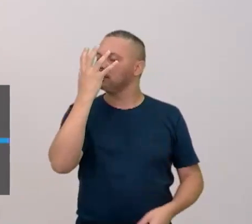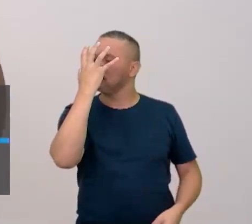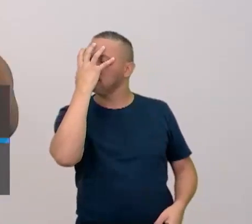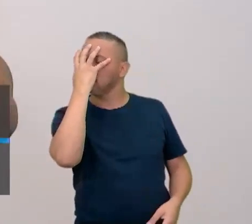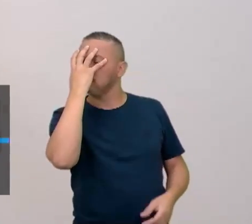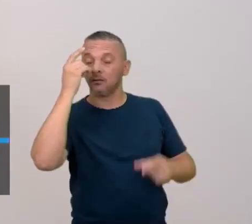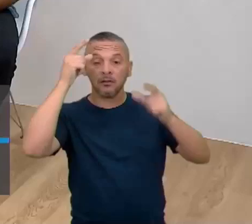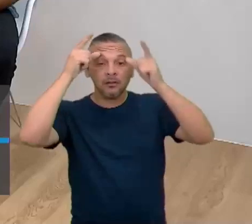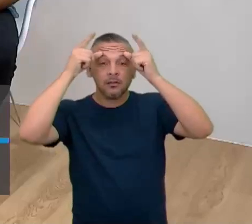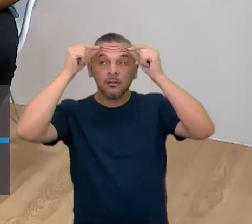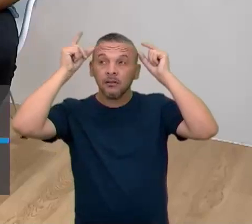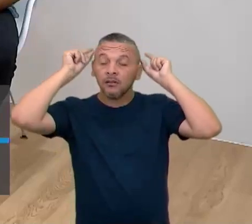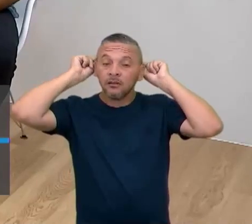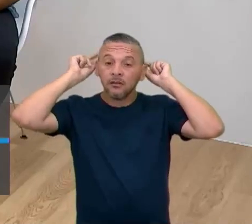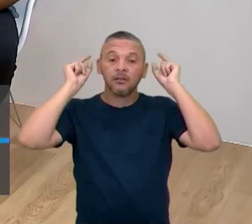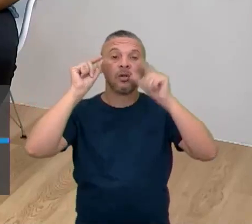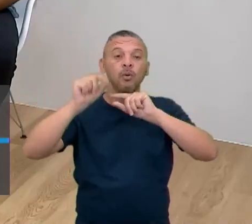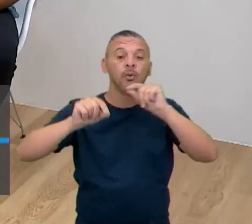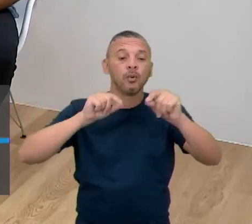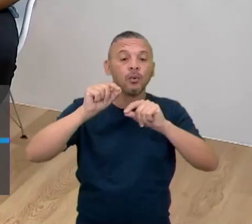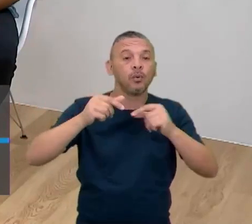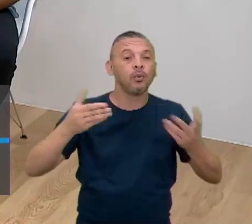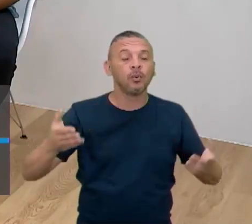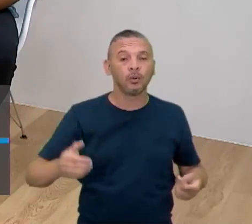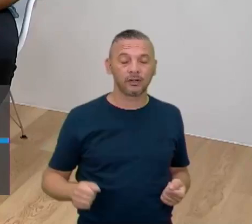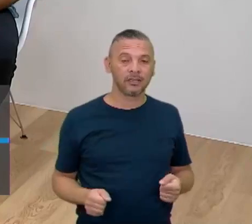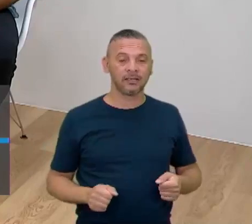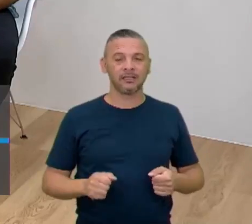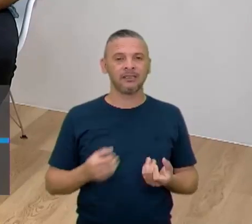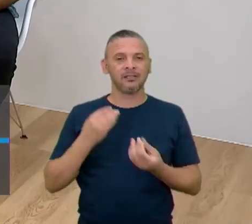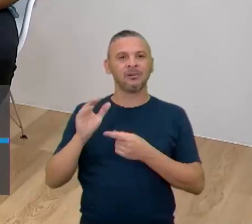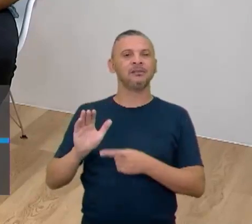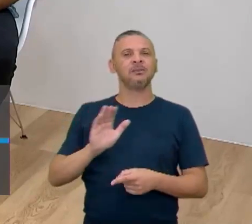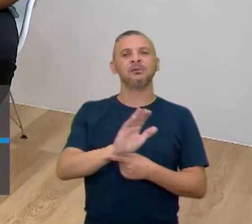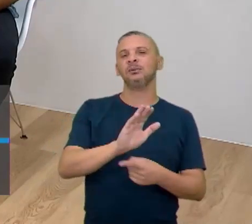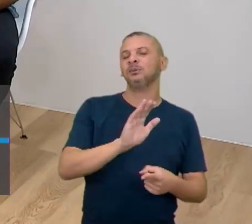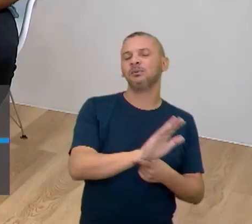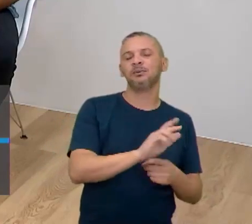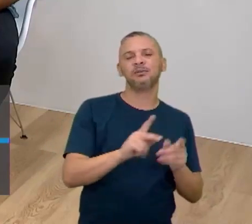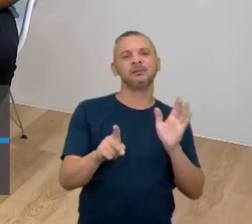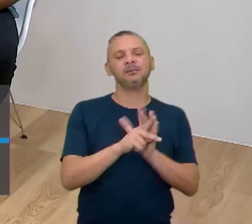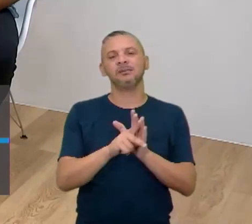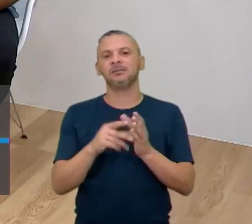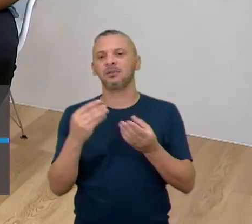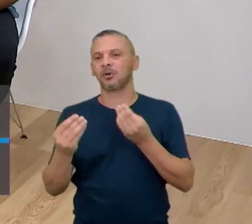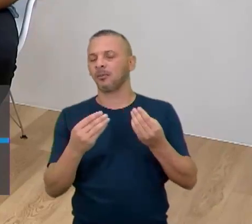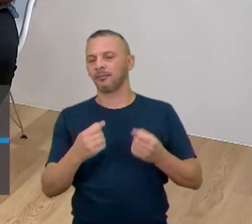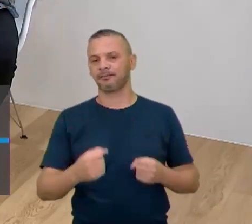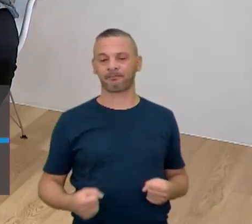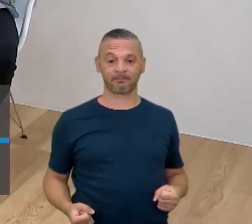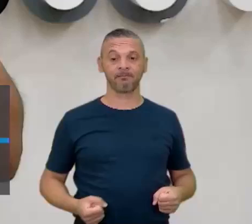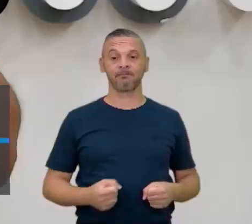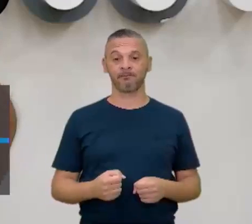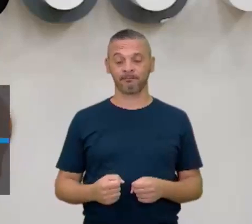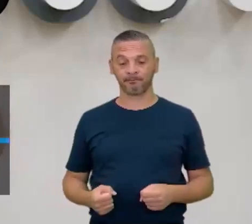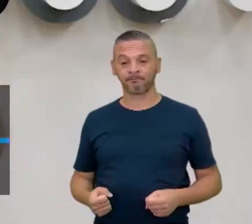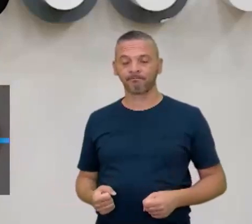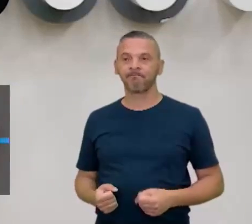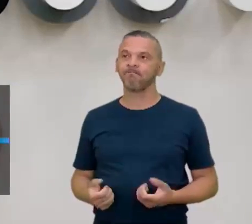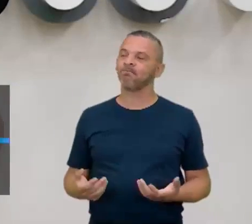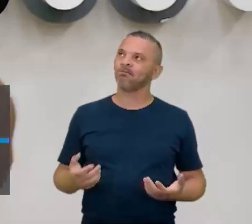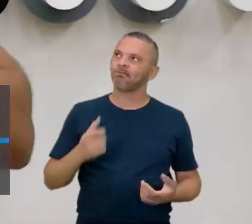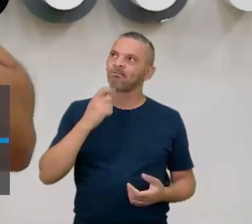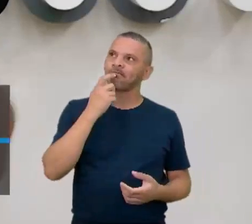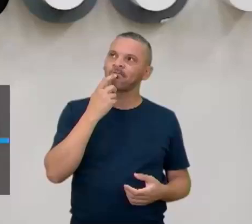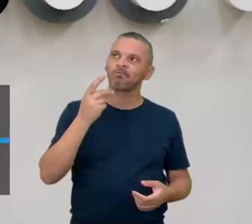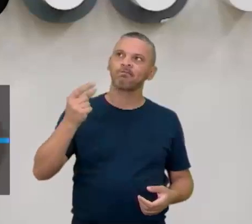só um pouquinho para nós, por favor, como funciona a questão das máscaras, o que ela auxilia no teatro, qual foi o surgimento? Então, quando a gente pensa aí, vamos